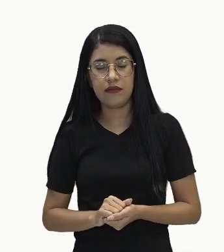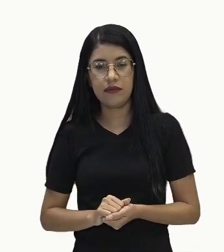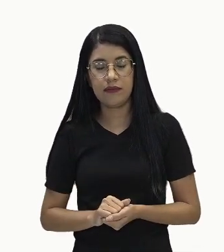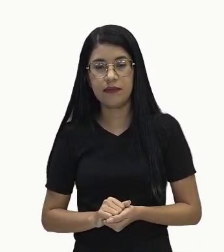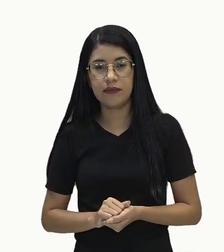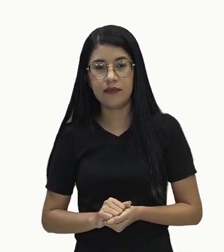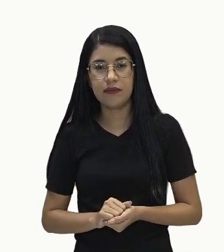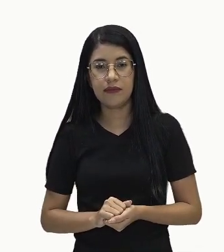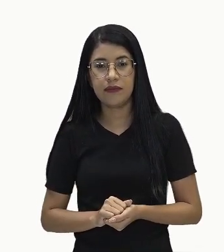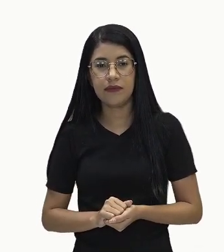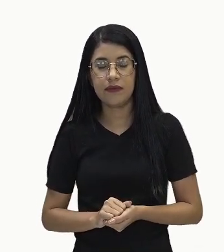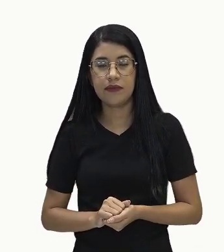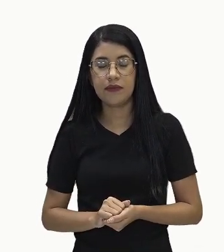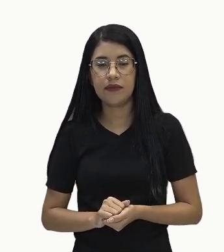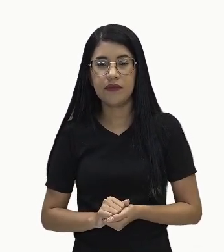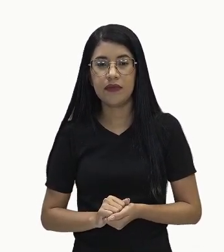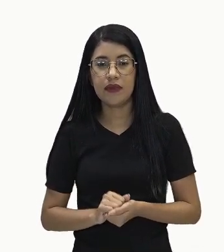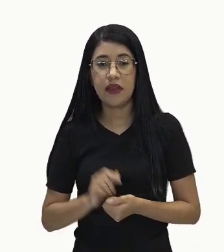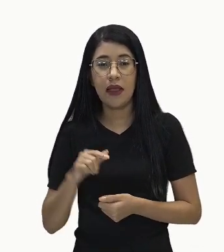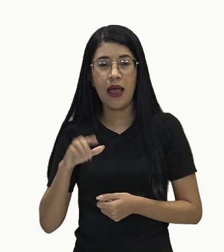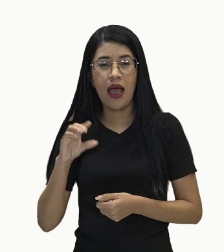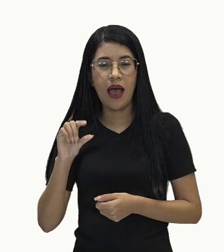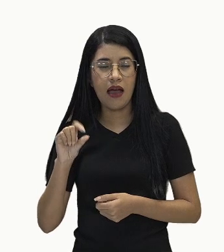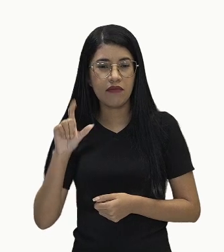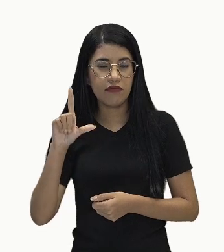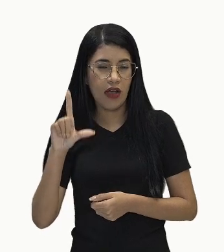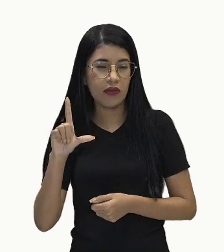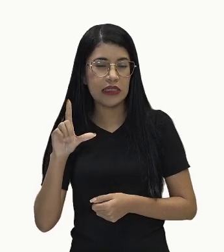Moderada se estiver dentro desse intervalo aqui.